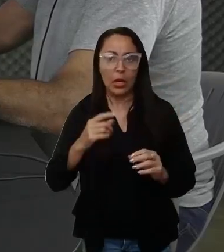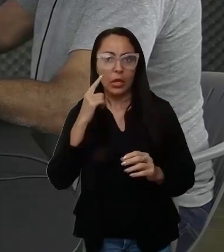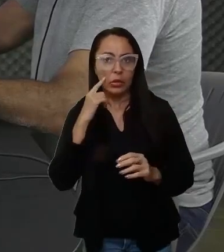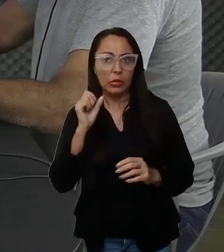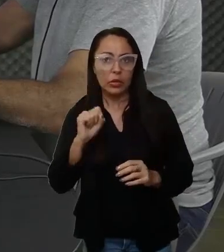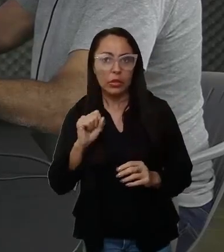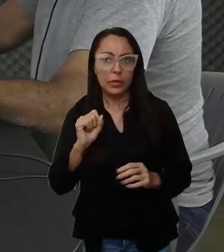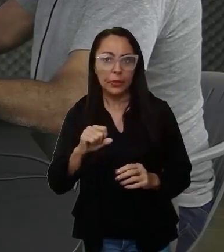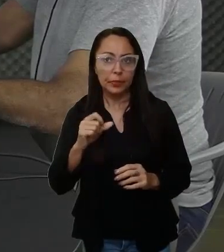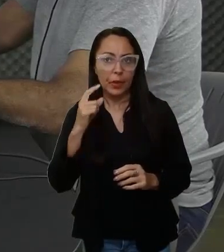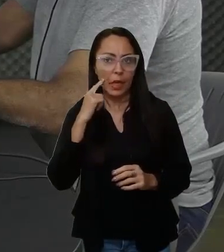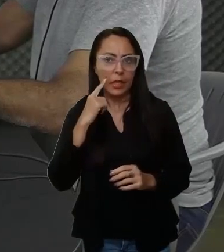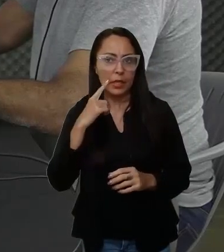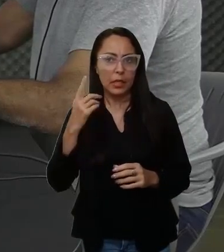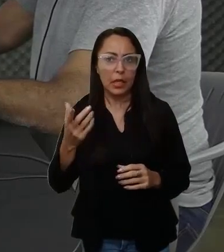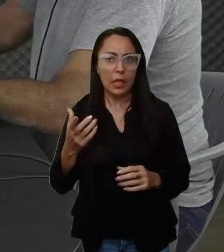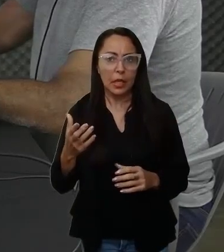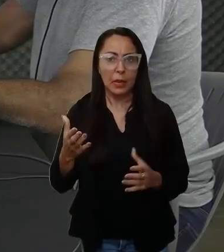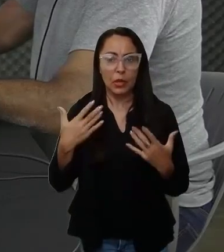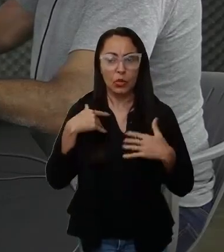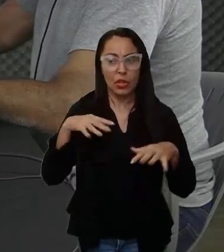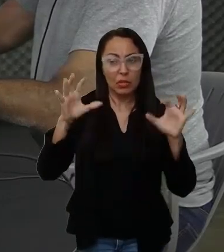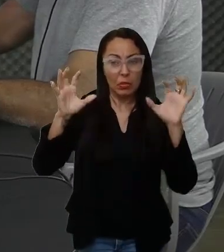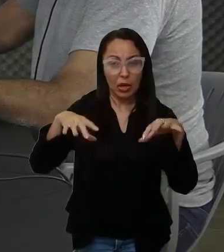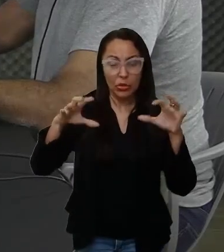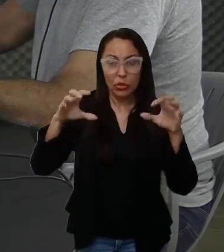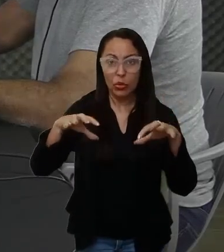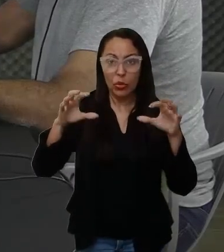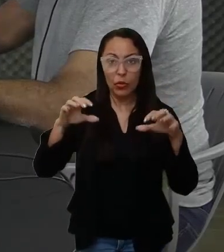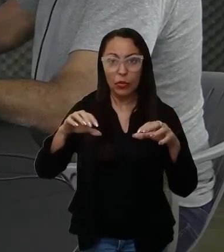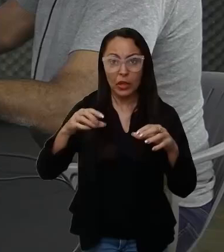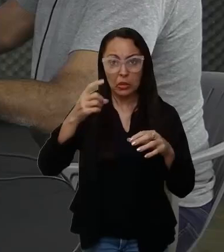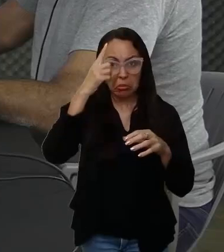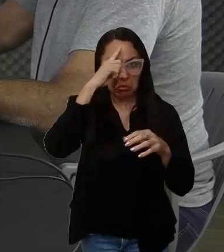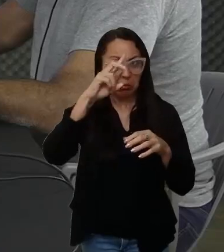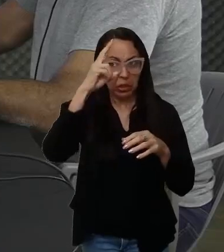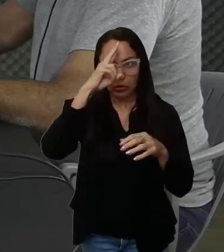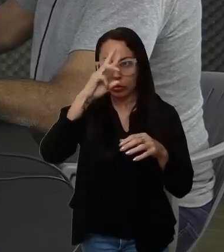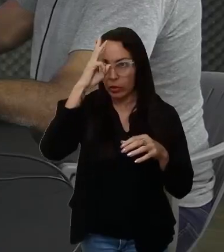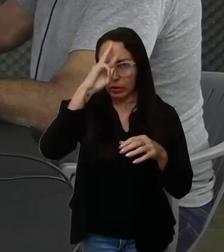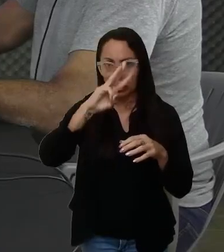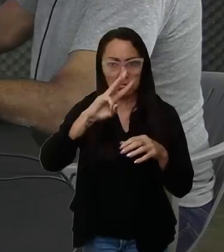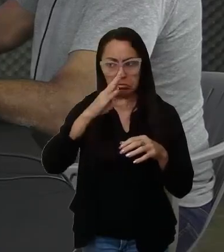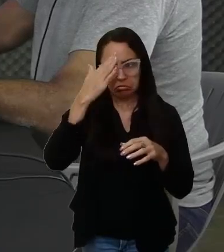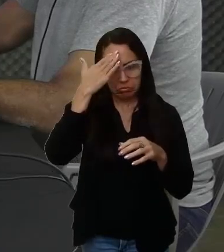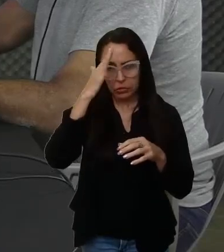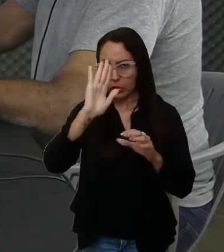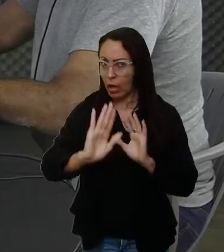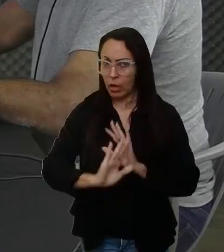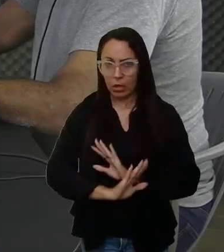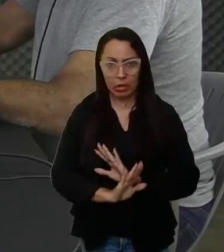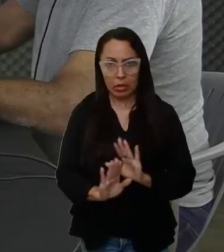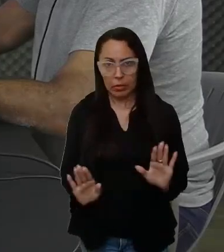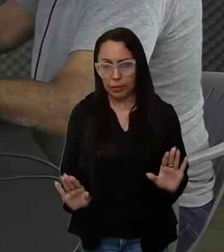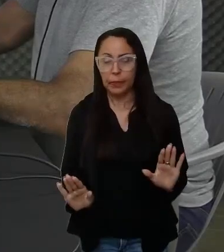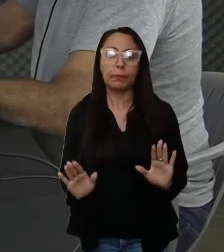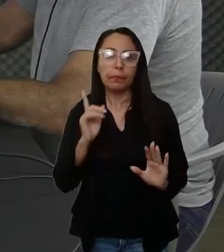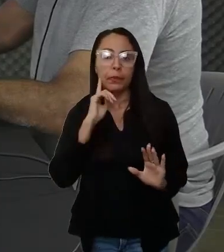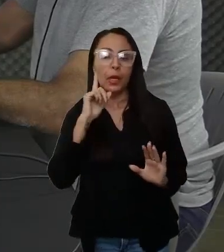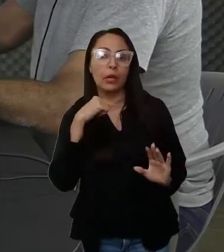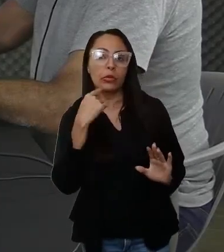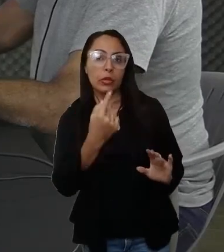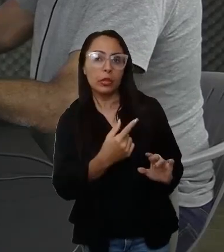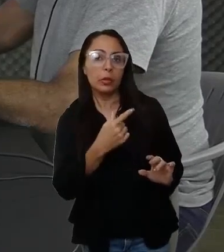dessa temperatura nas chuvas de 1 dia, 2 dias, 3 dias? A gente não sabe também. Então, a gente tem